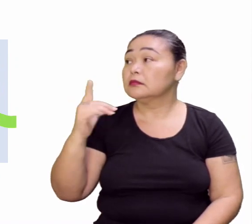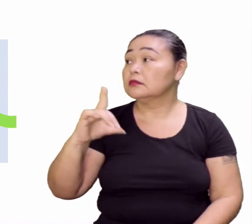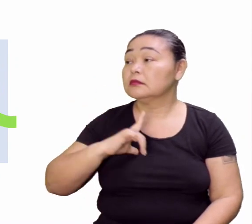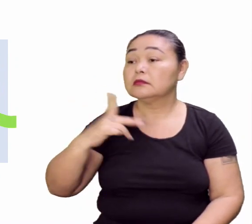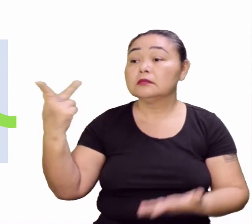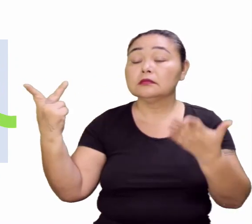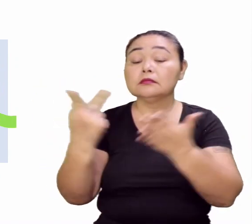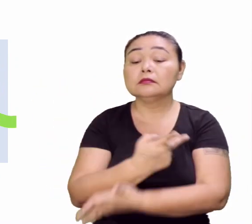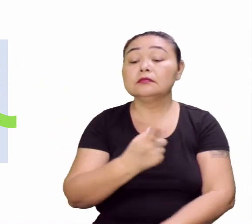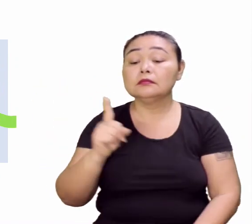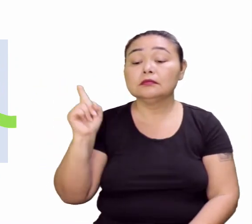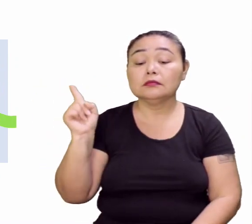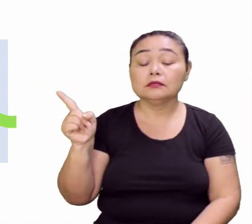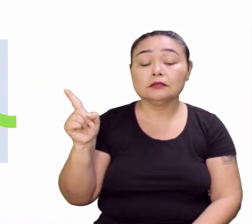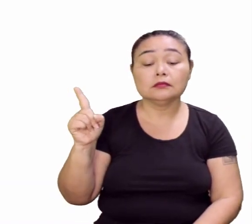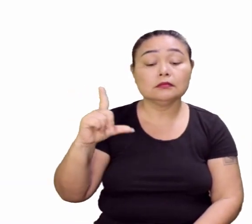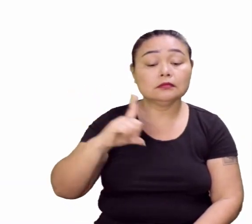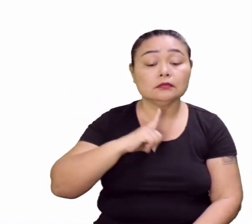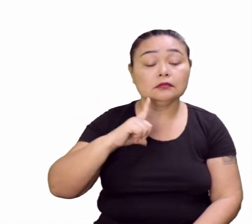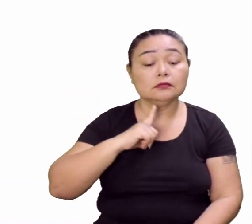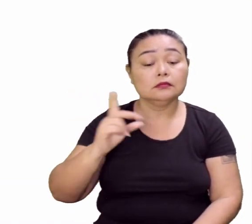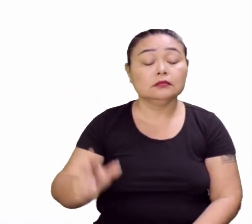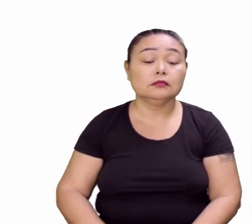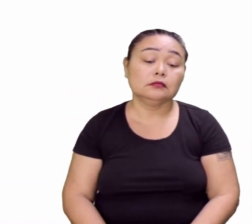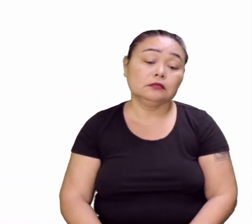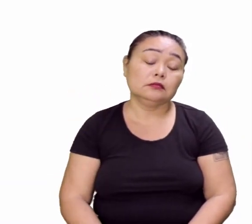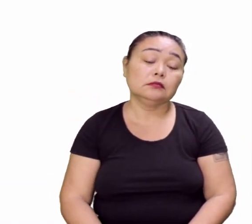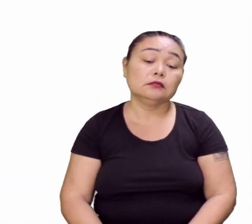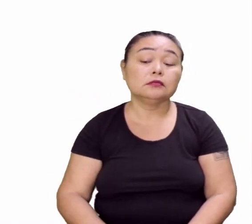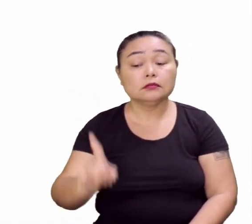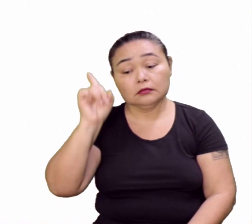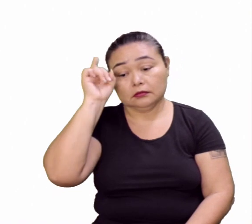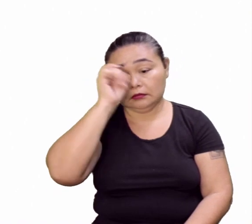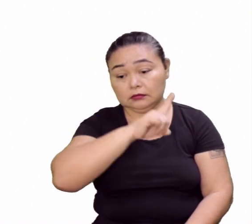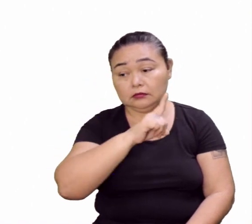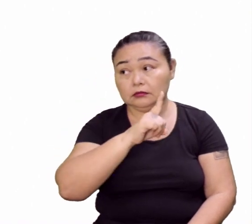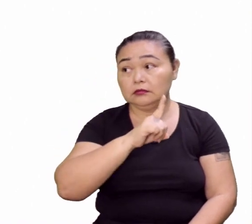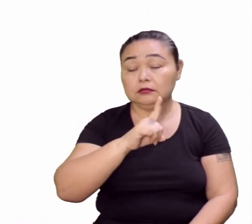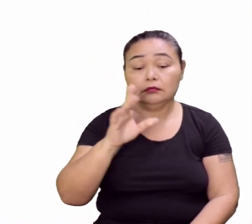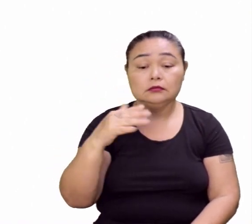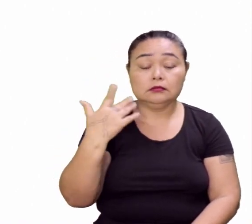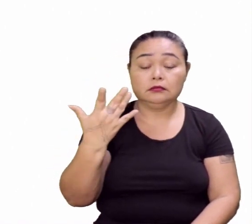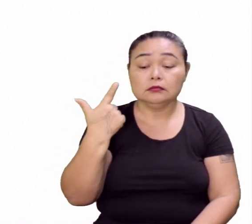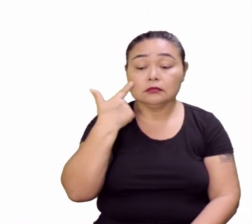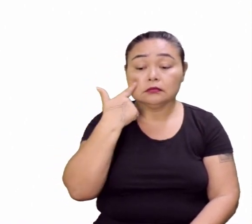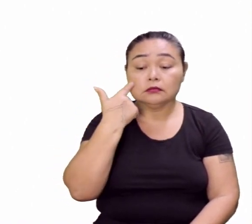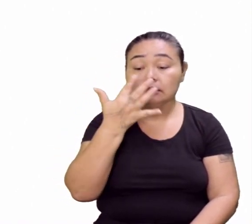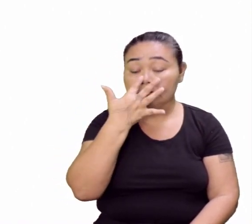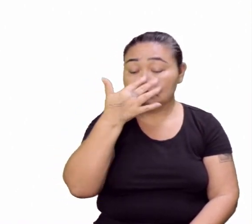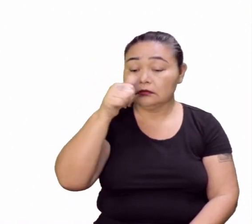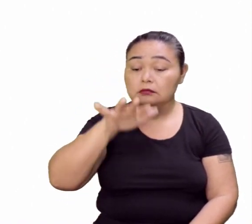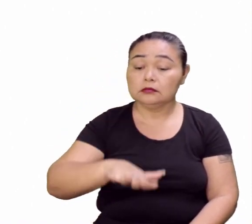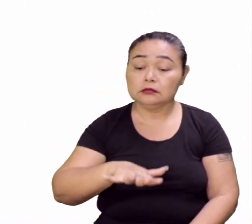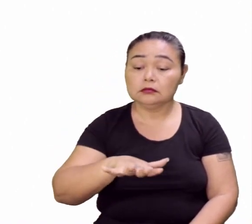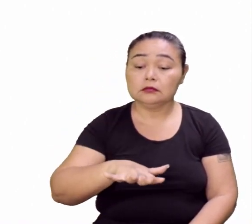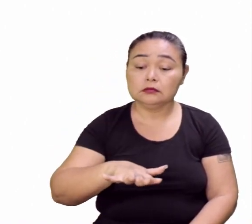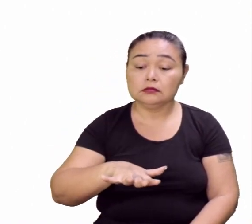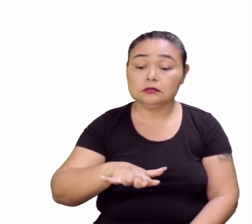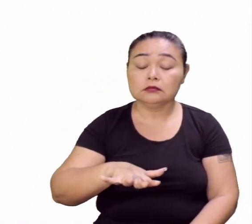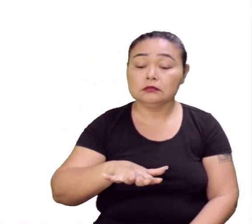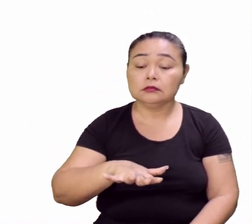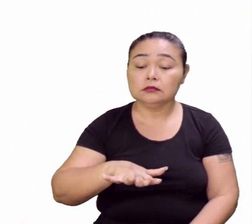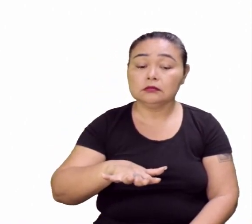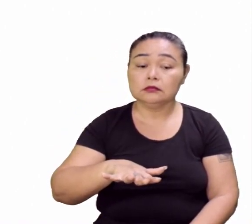aí o que ia acontecer? Teria dificuldade para se estabelecer, né, professor Jorge,